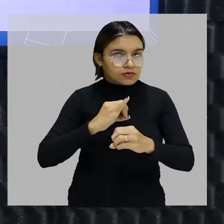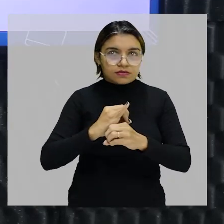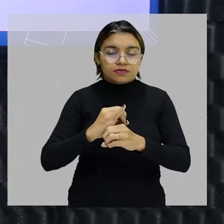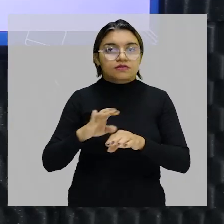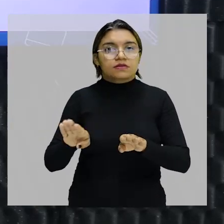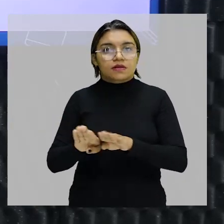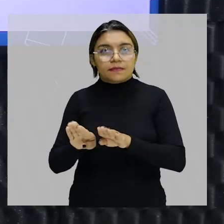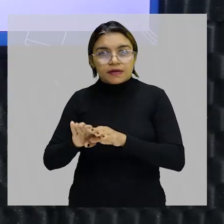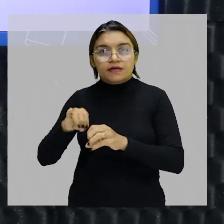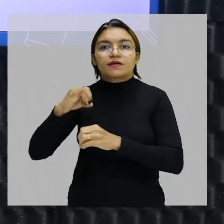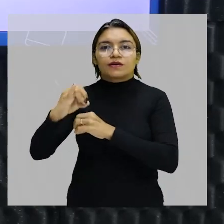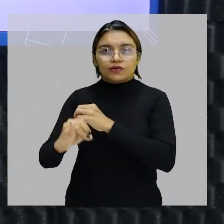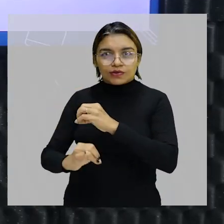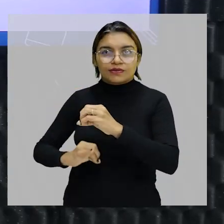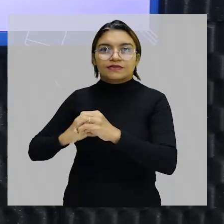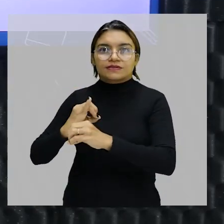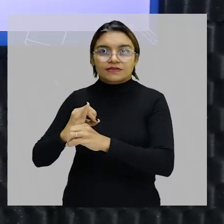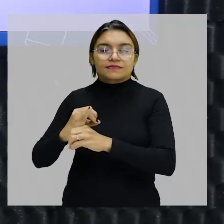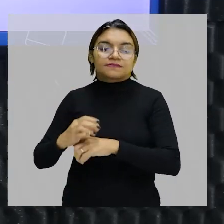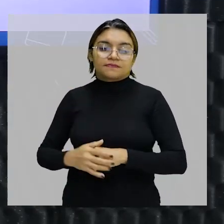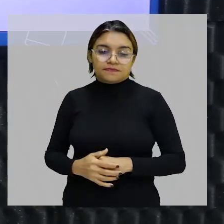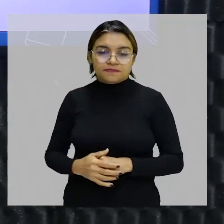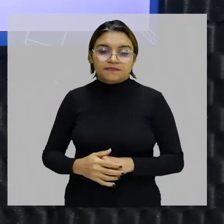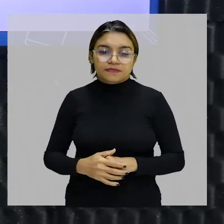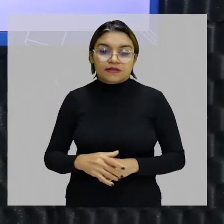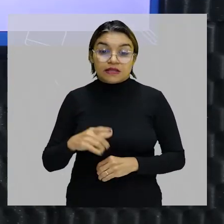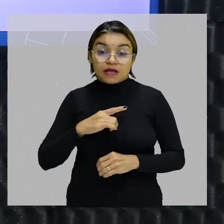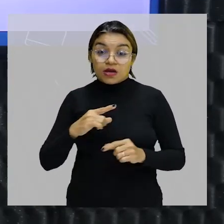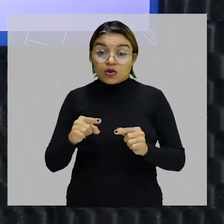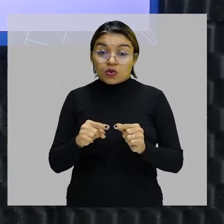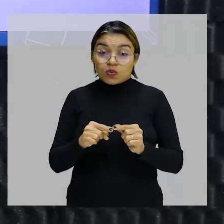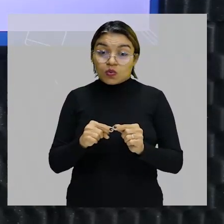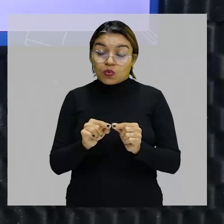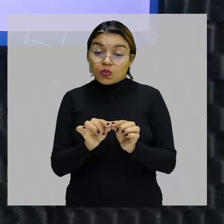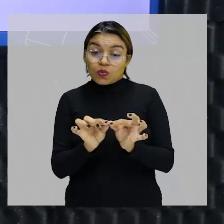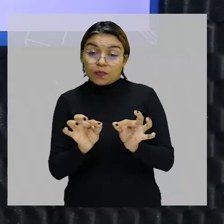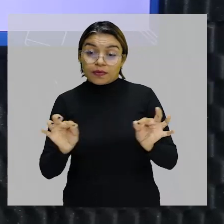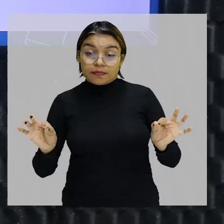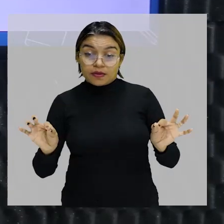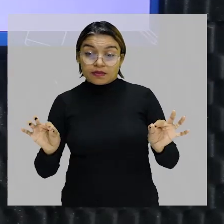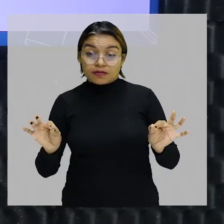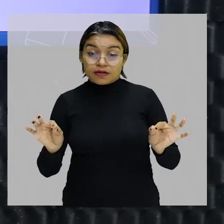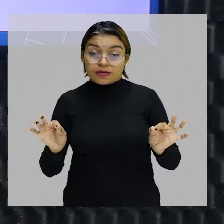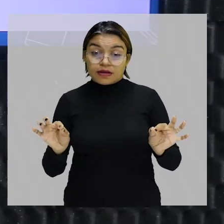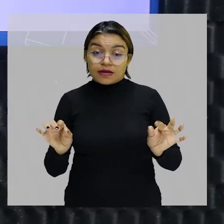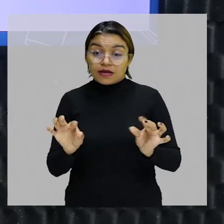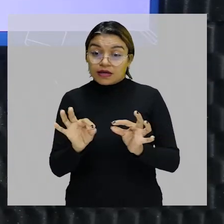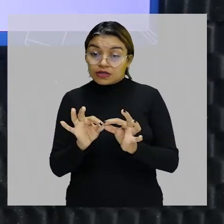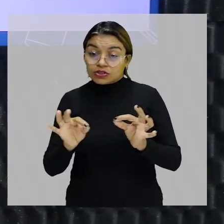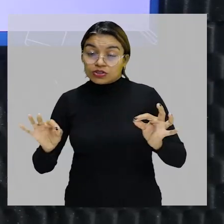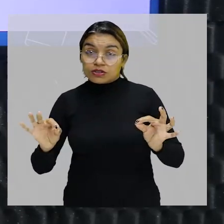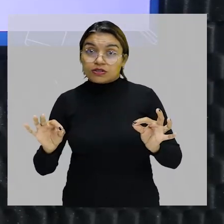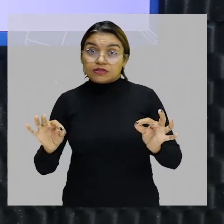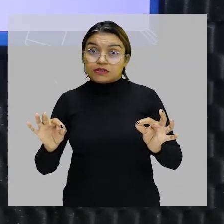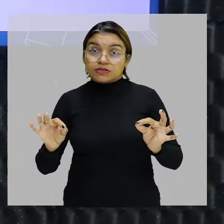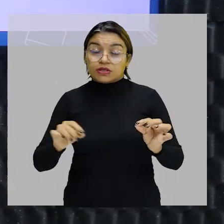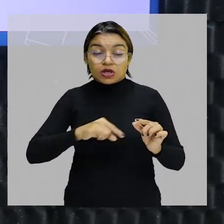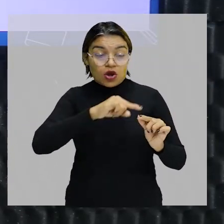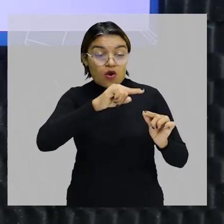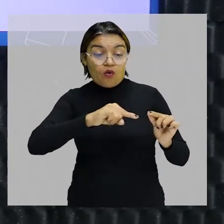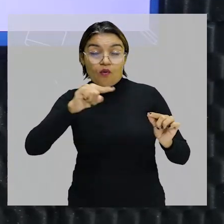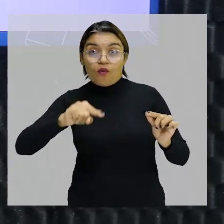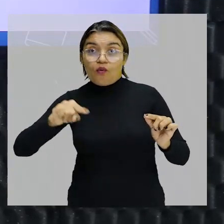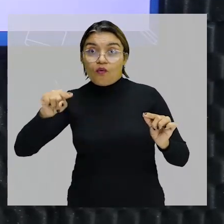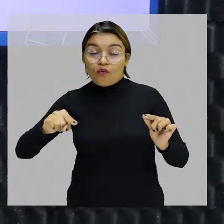ionizante. O comprimento, né, é a distância entre duas ondas e a frequência é a quantidade de tempo que